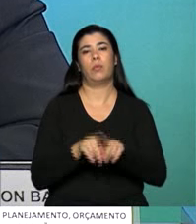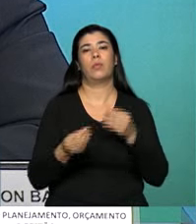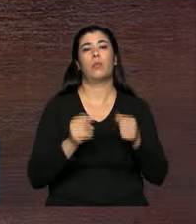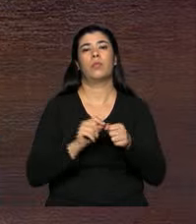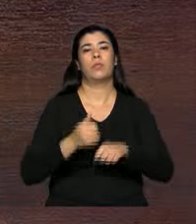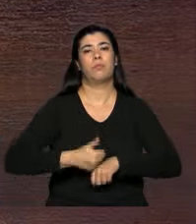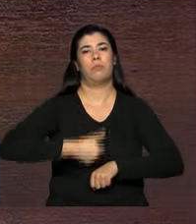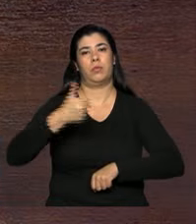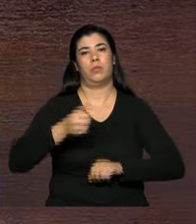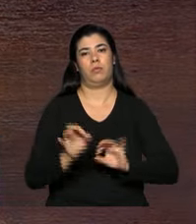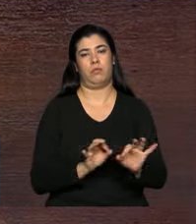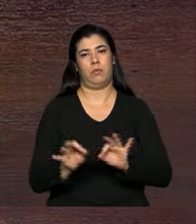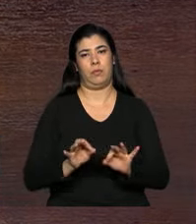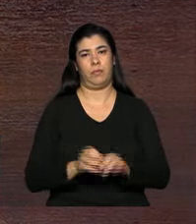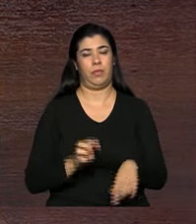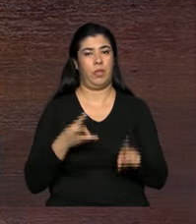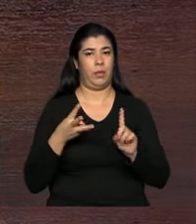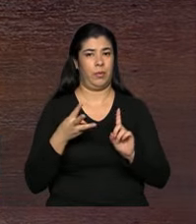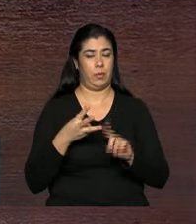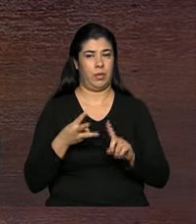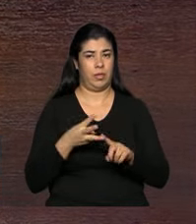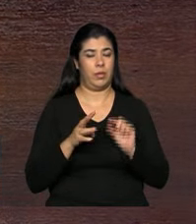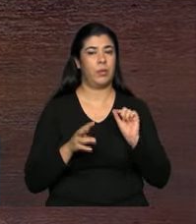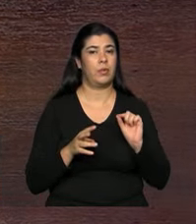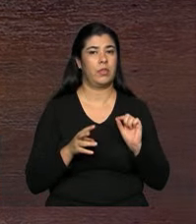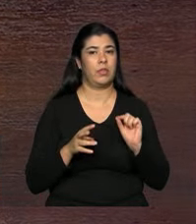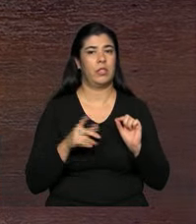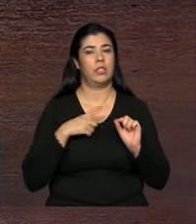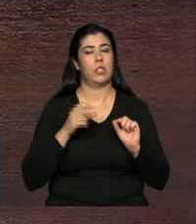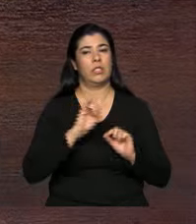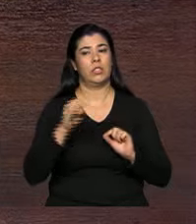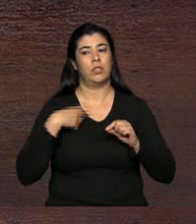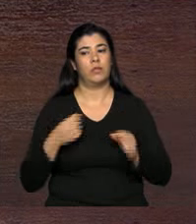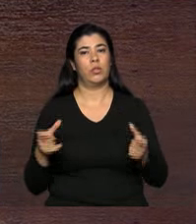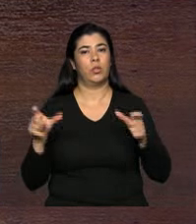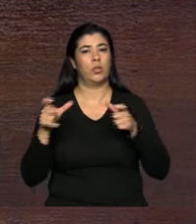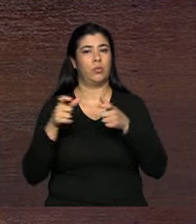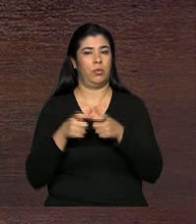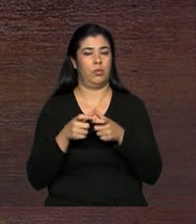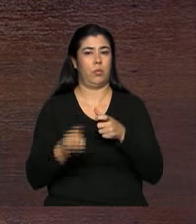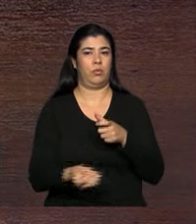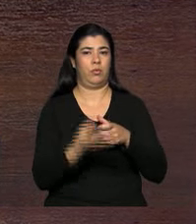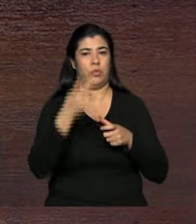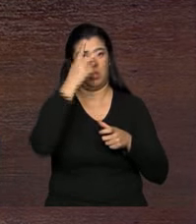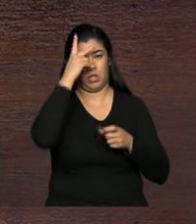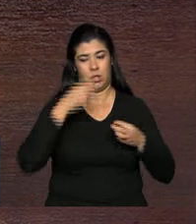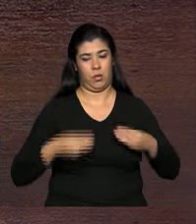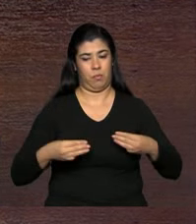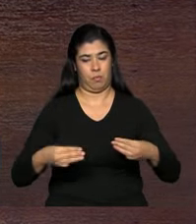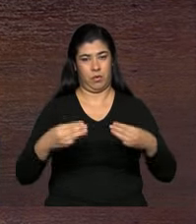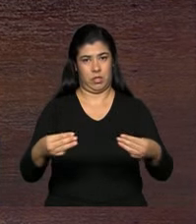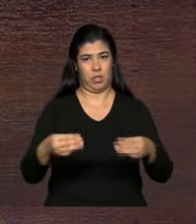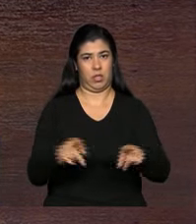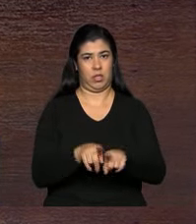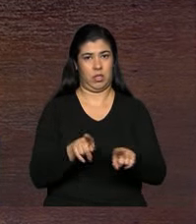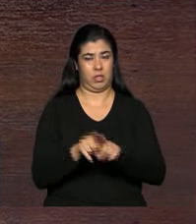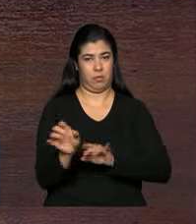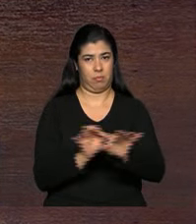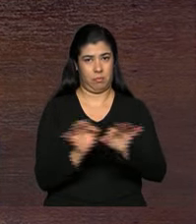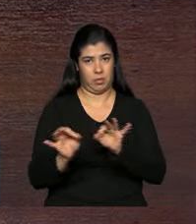gestão terceira diretriz é com redução do número de Ministérios com essa racionalização da estrutura